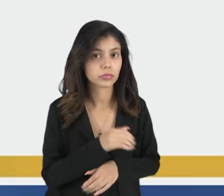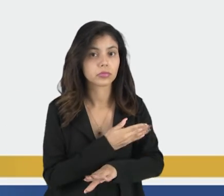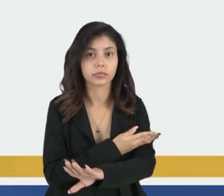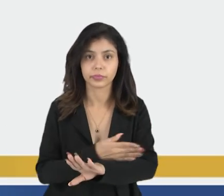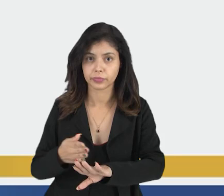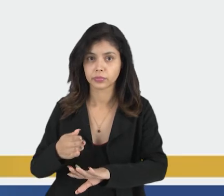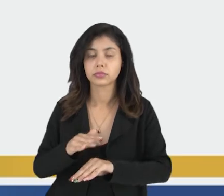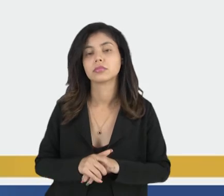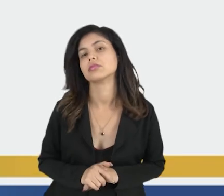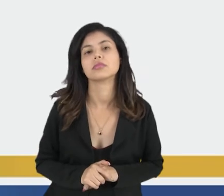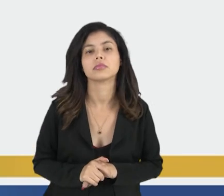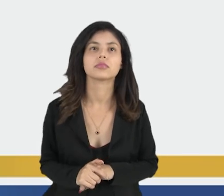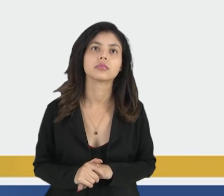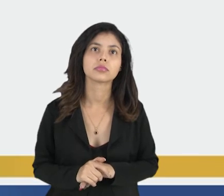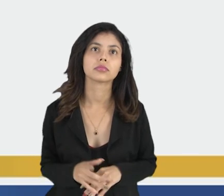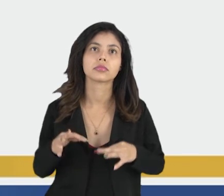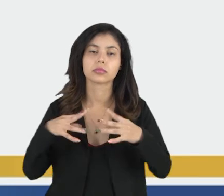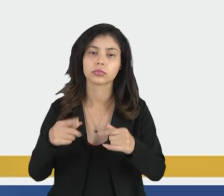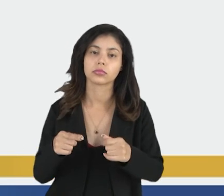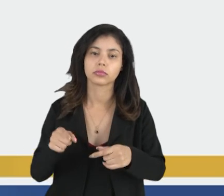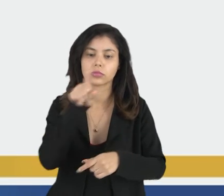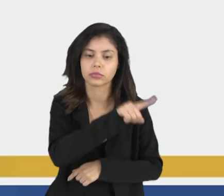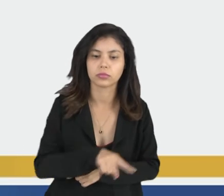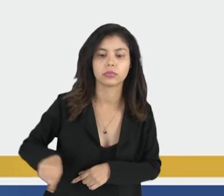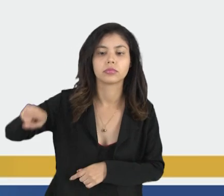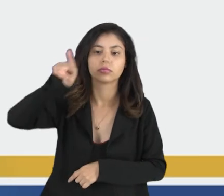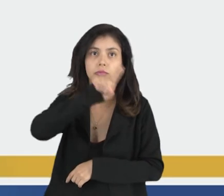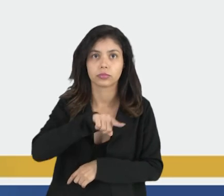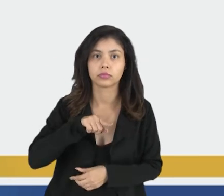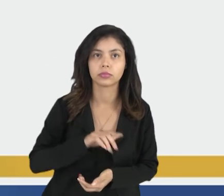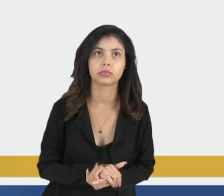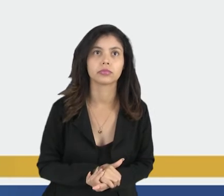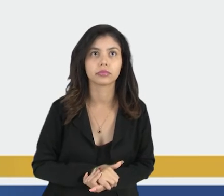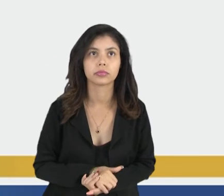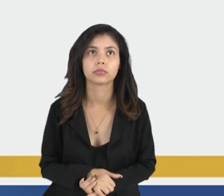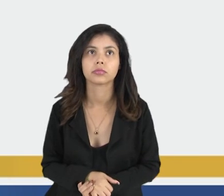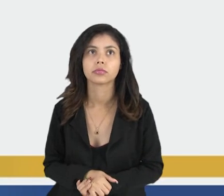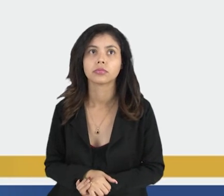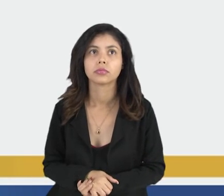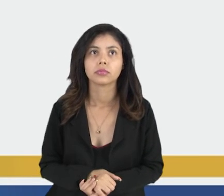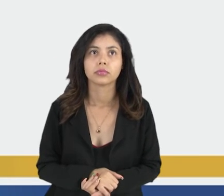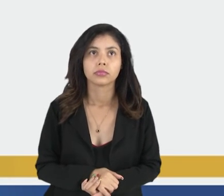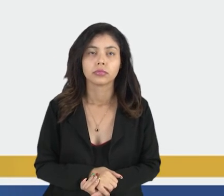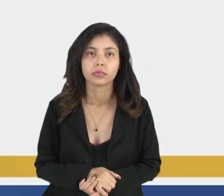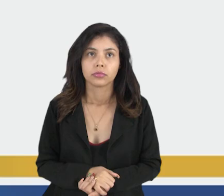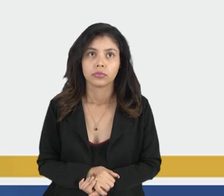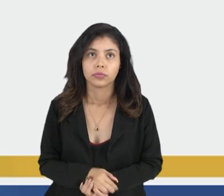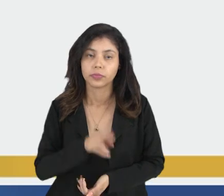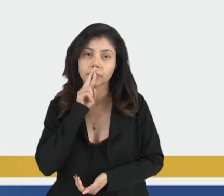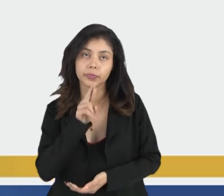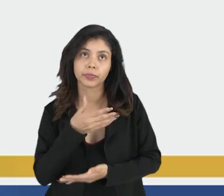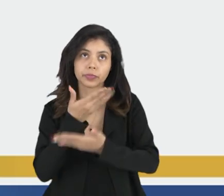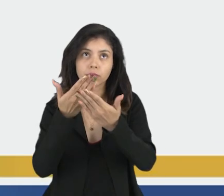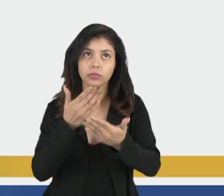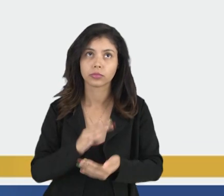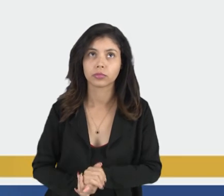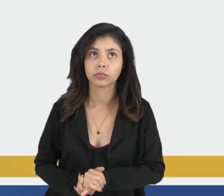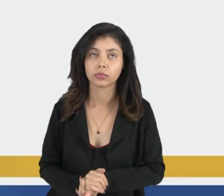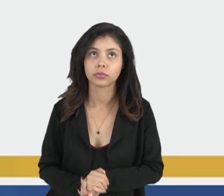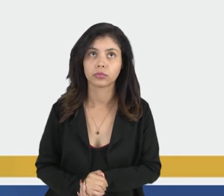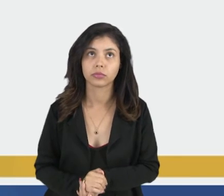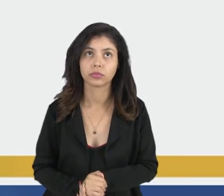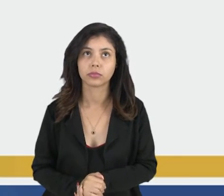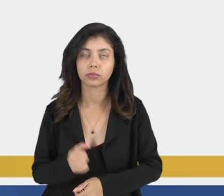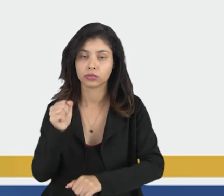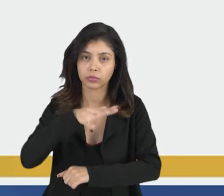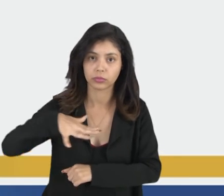branco, tá? Em torno do círculo maior. Então olha só, a resposta. Para determinar a